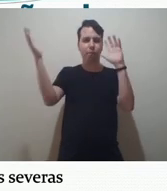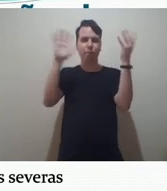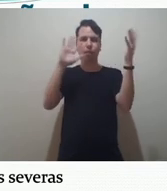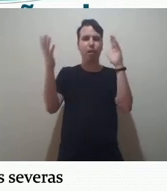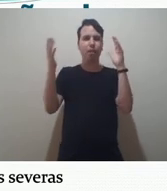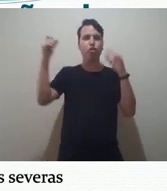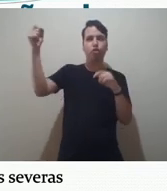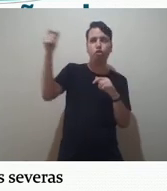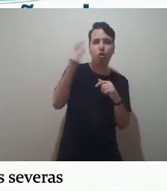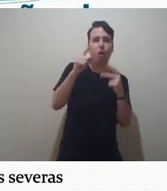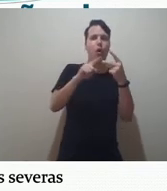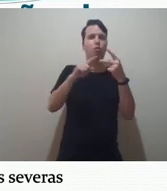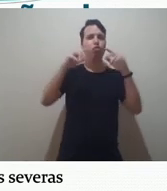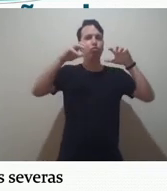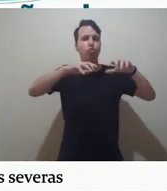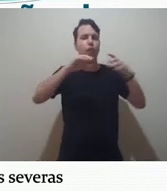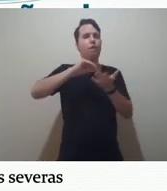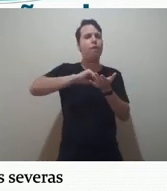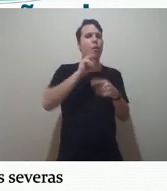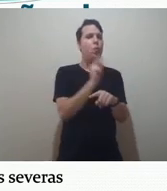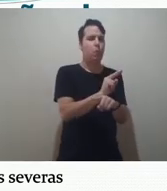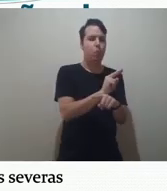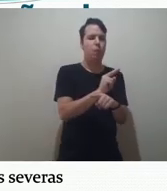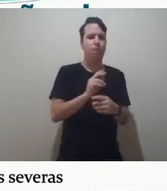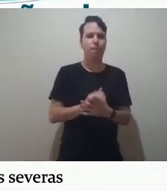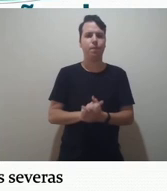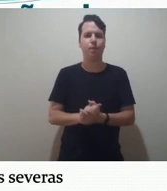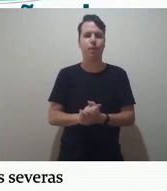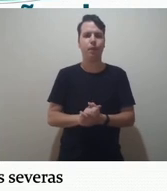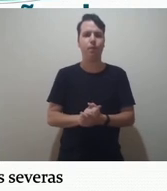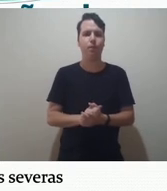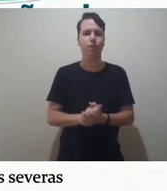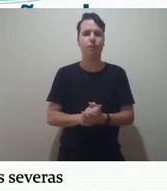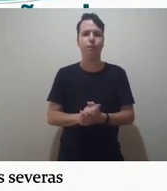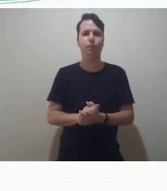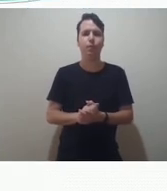de intempéries climáticas, né, do sol, da chuva.